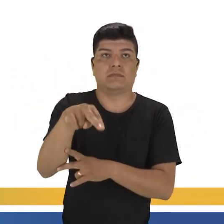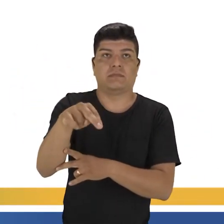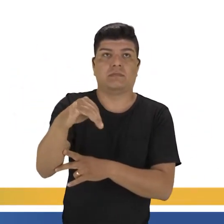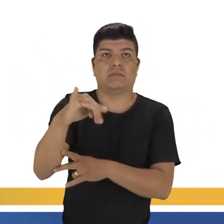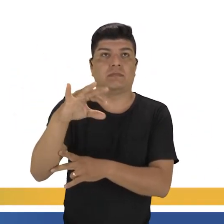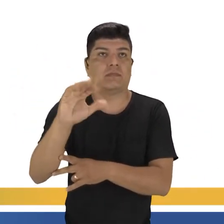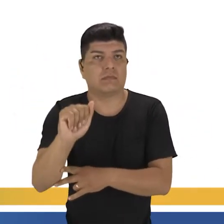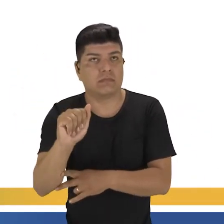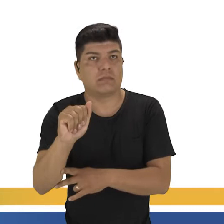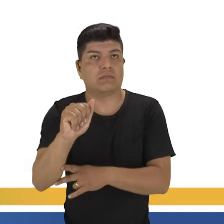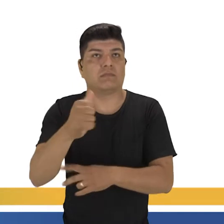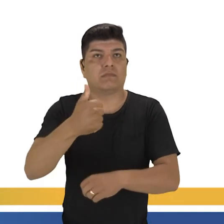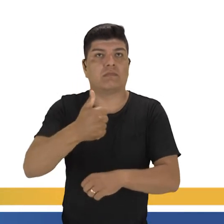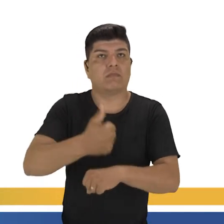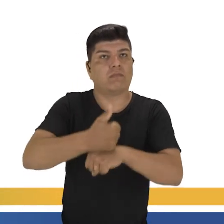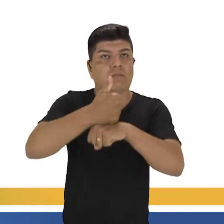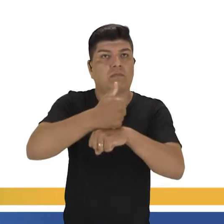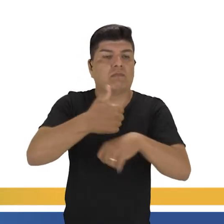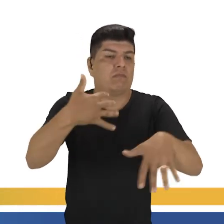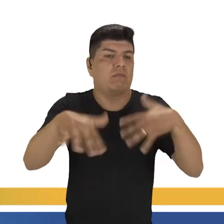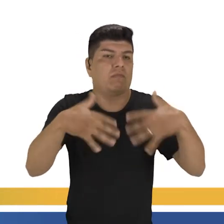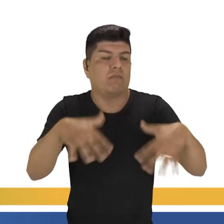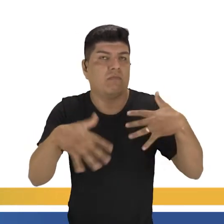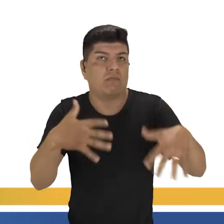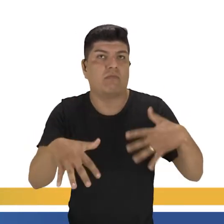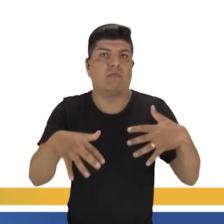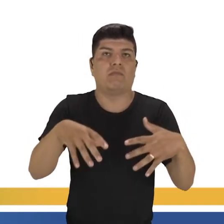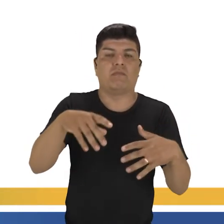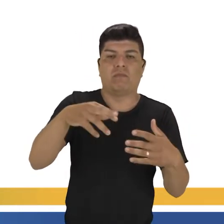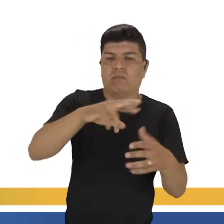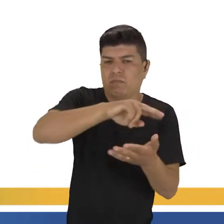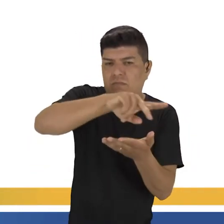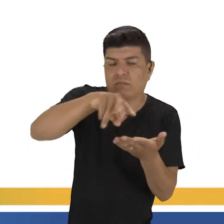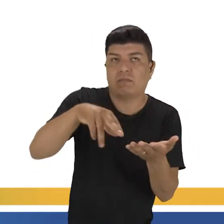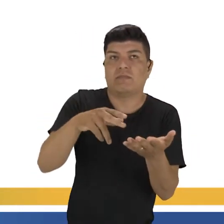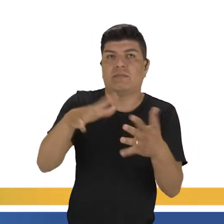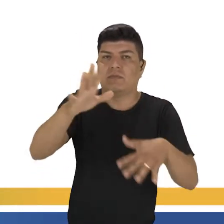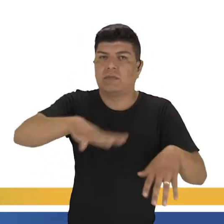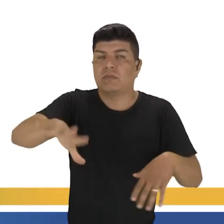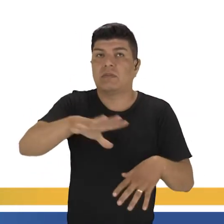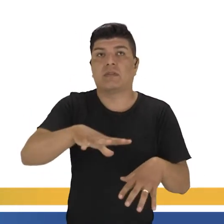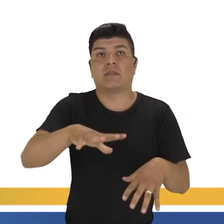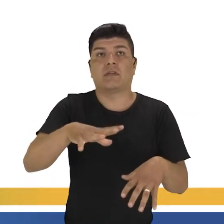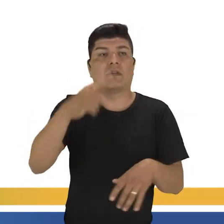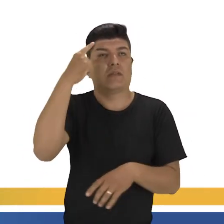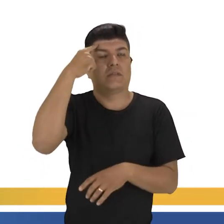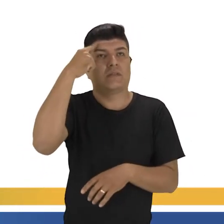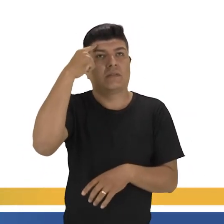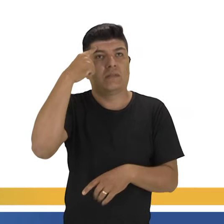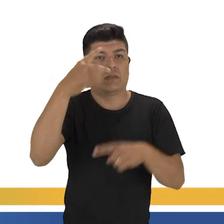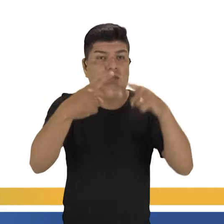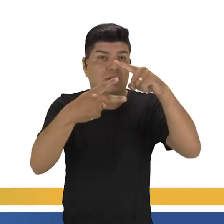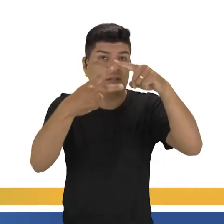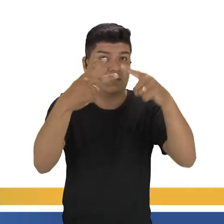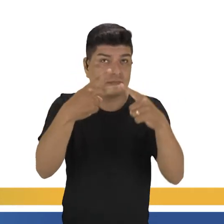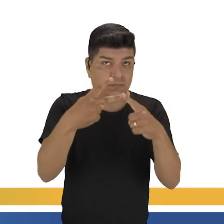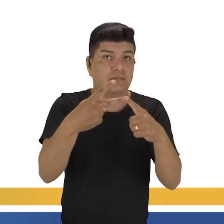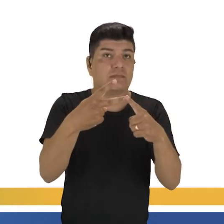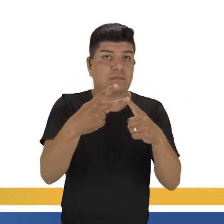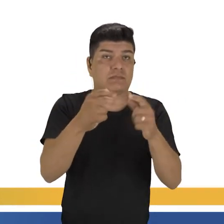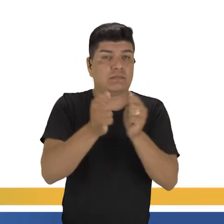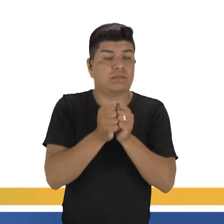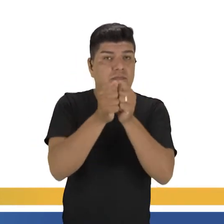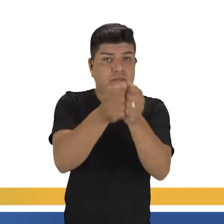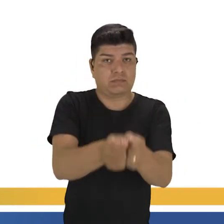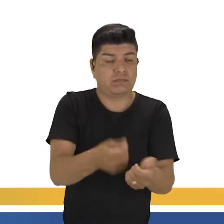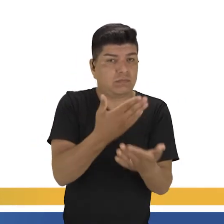aspectos qualitativos do movimento, como ritmo, dinâmica e espaço. Então, quando a gente pensar nos 2 elementos que fazem